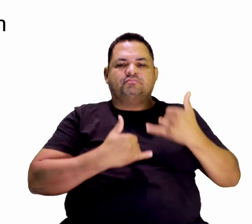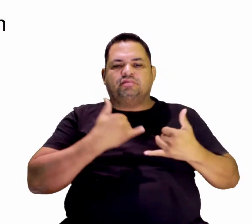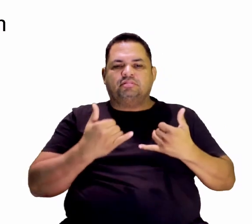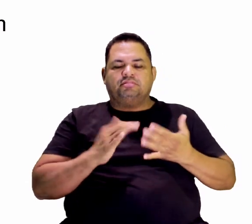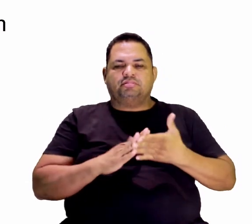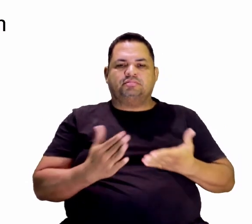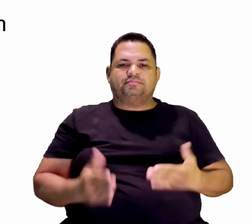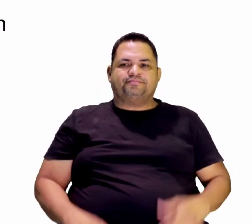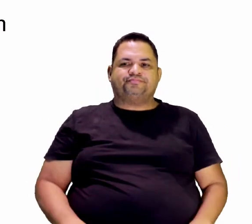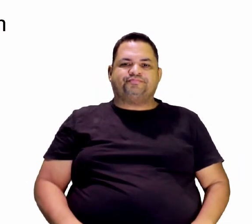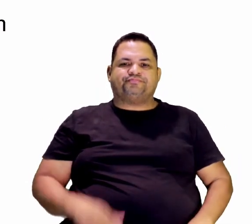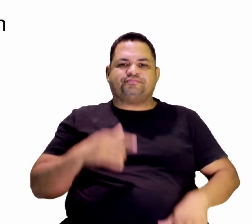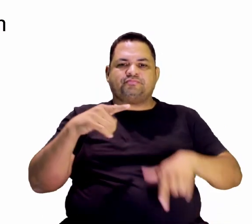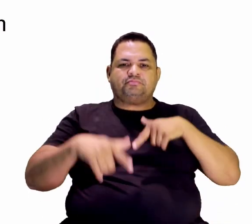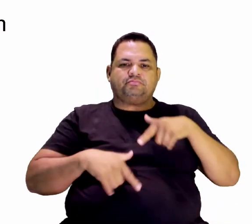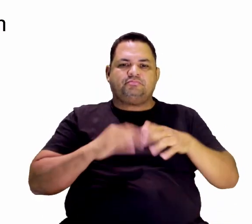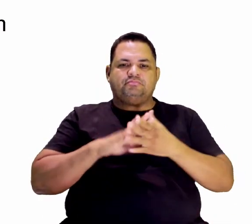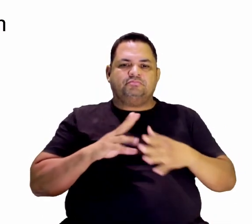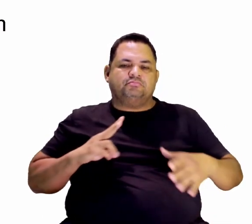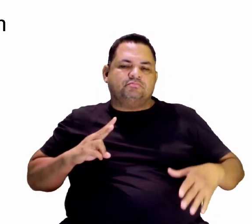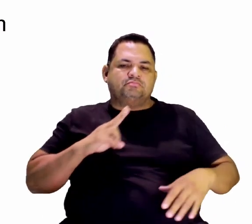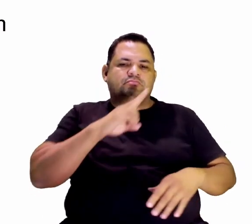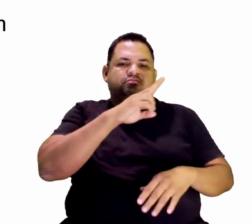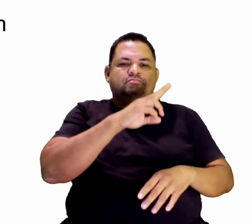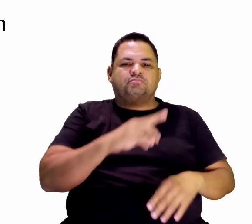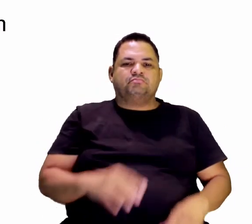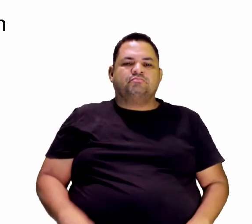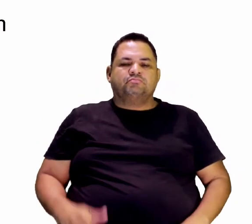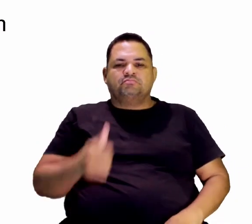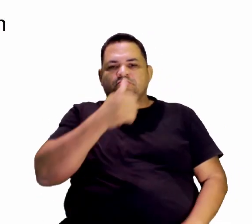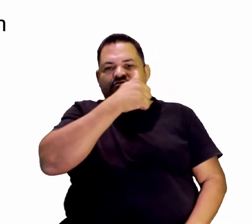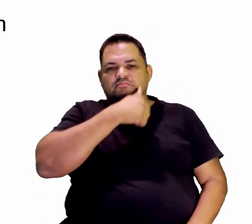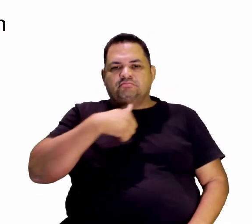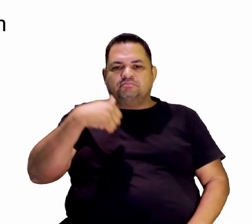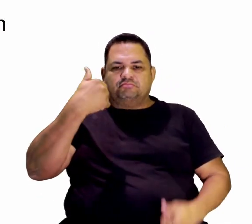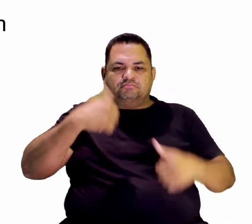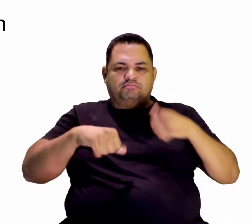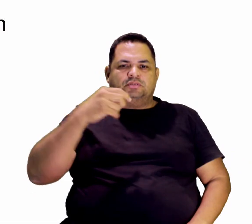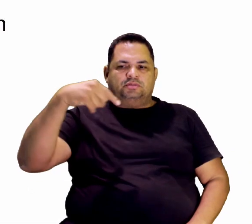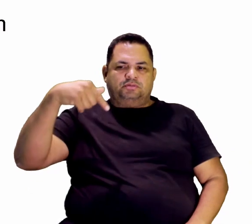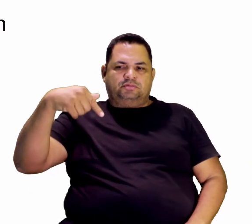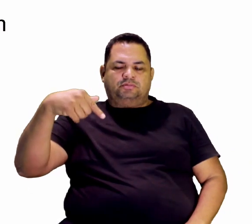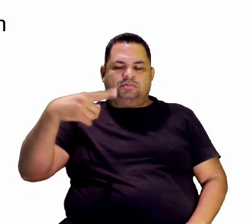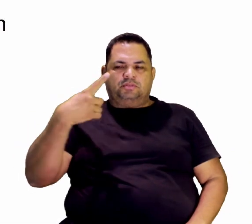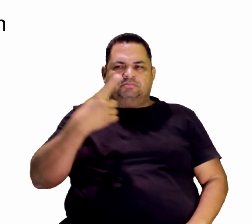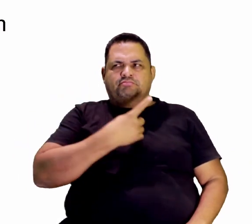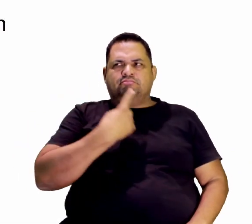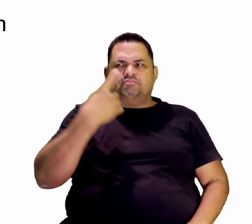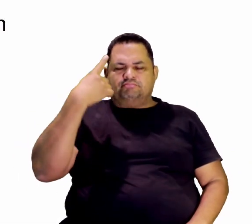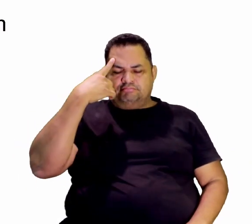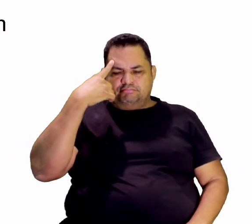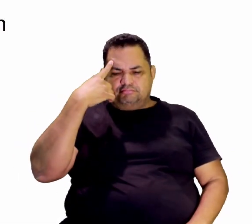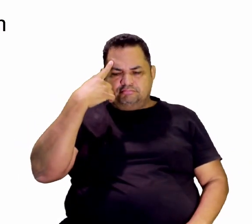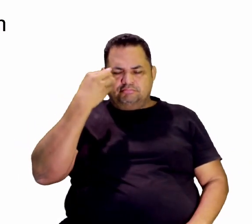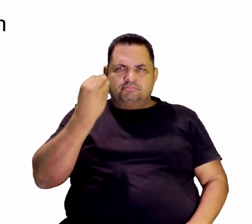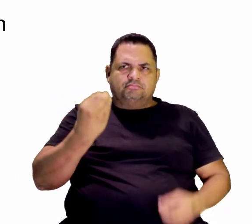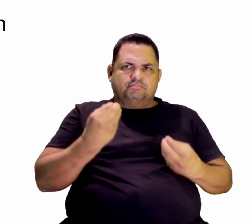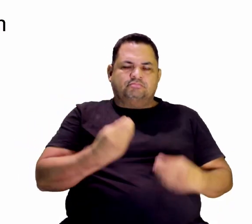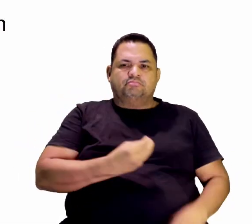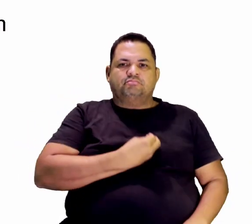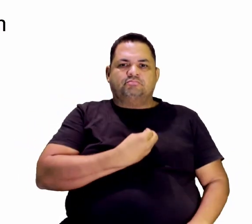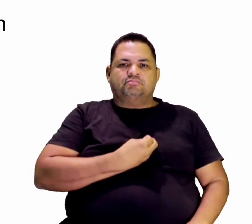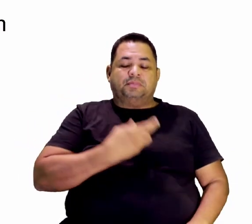então as principais aí. Então nós temos as principais características que diferem essas